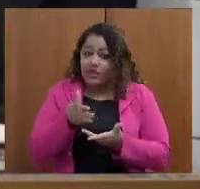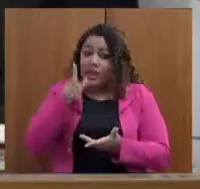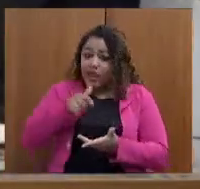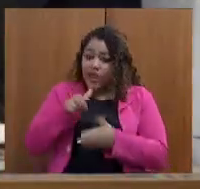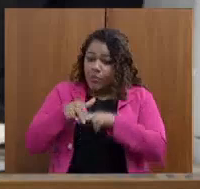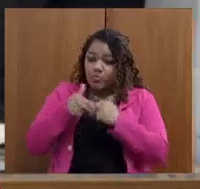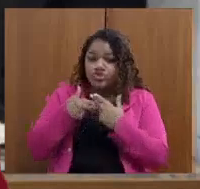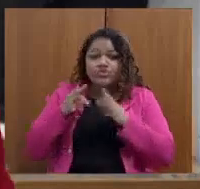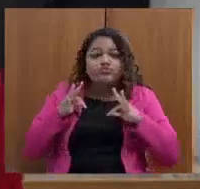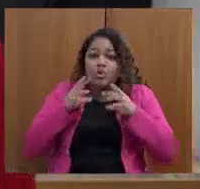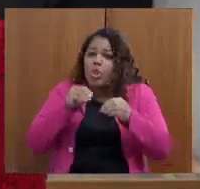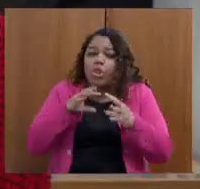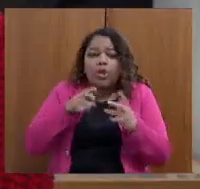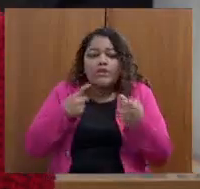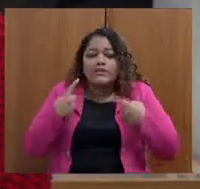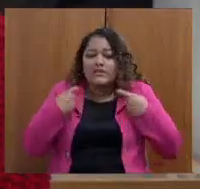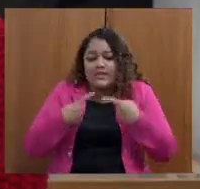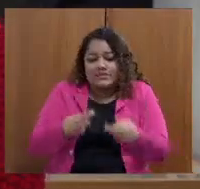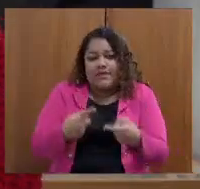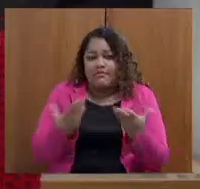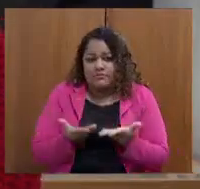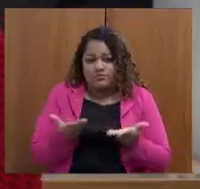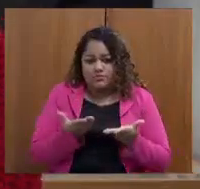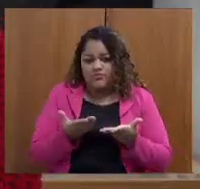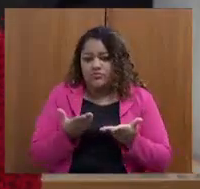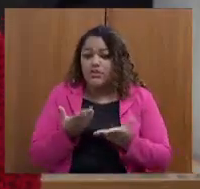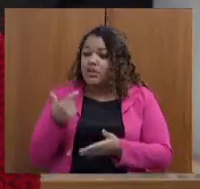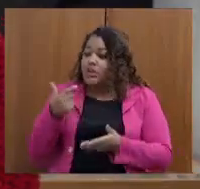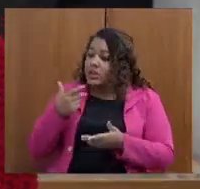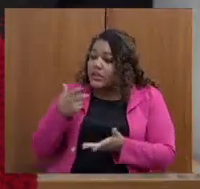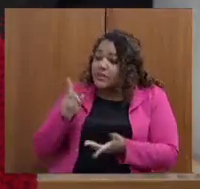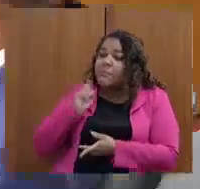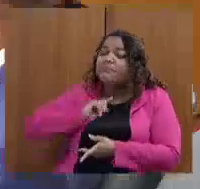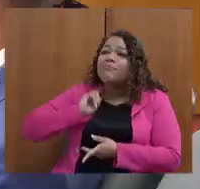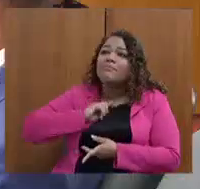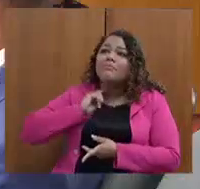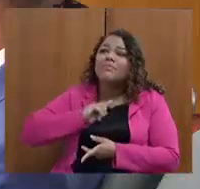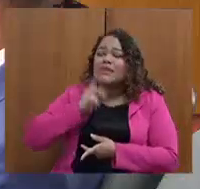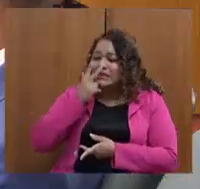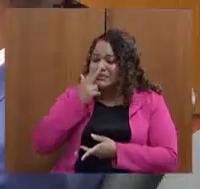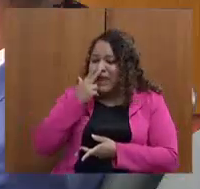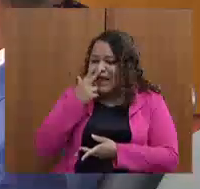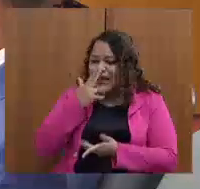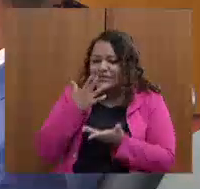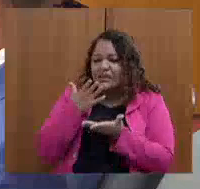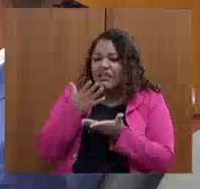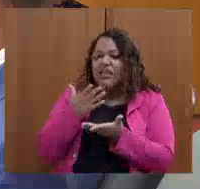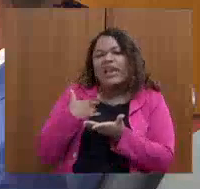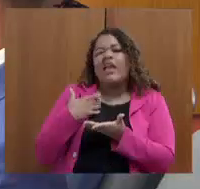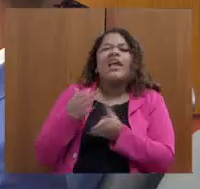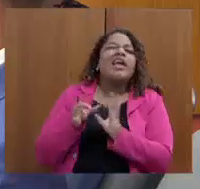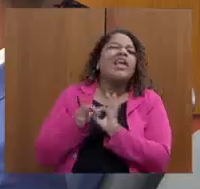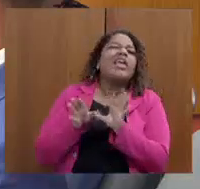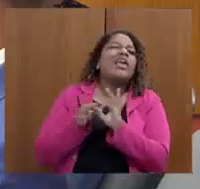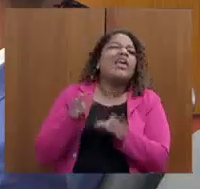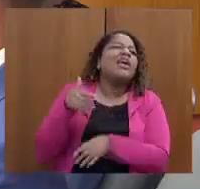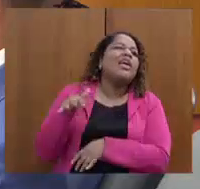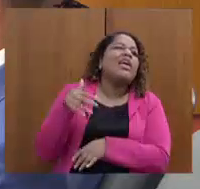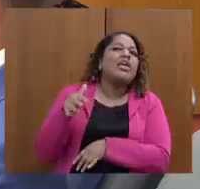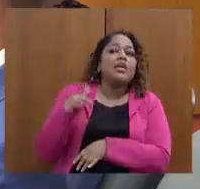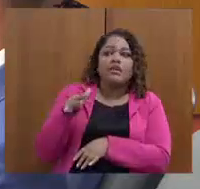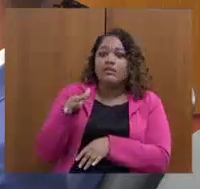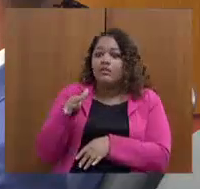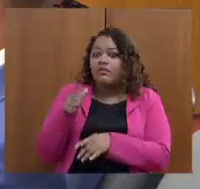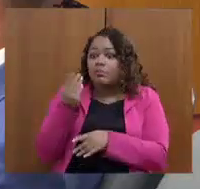nós estamos Abrindo mão de muita coisa secretária quando o governo vai vender um portfólio nos Estados